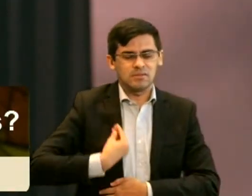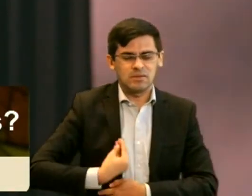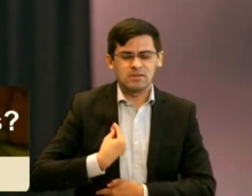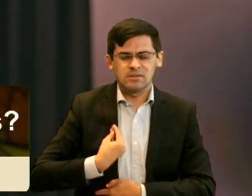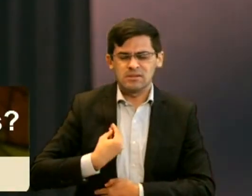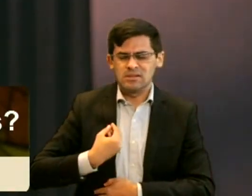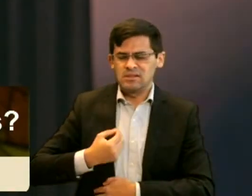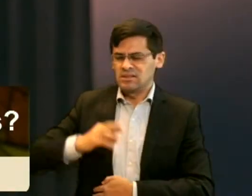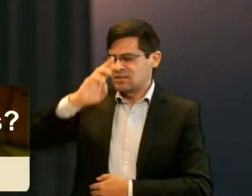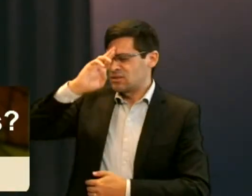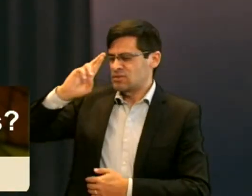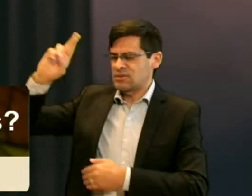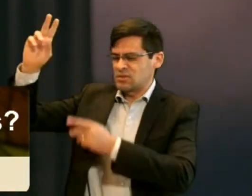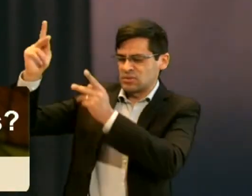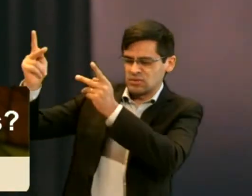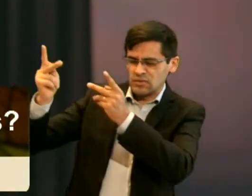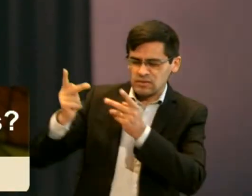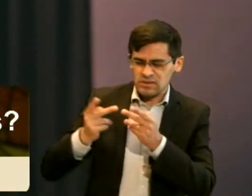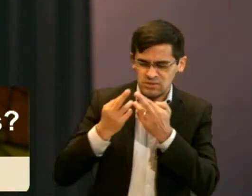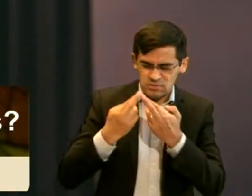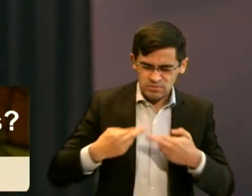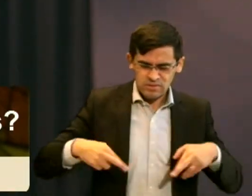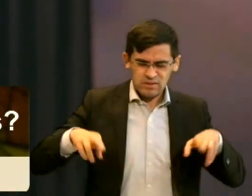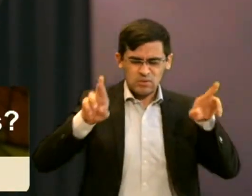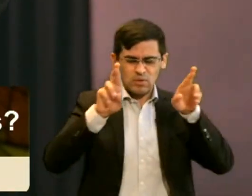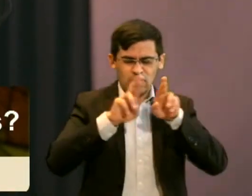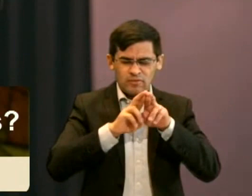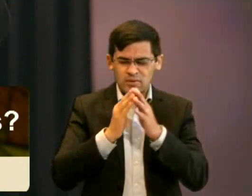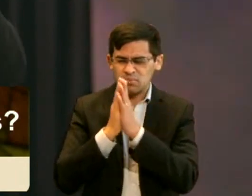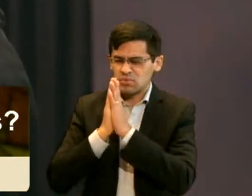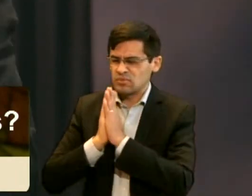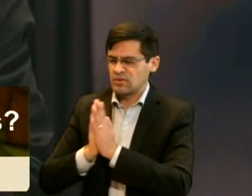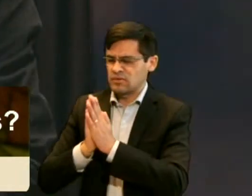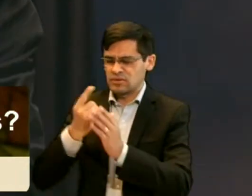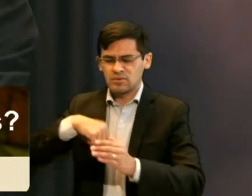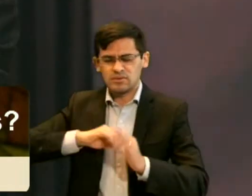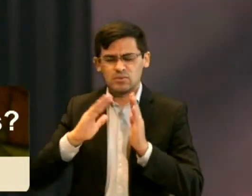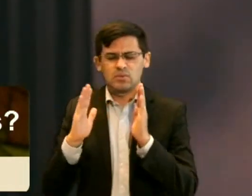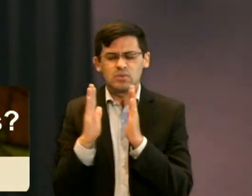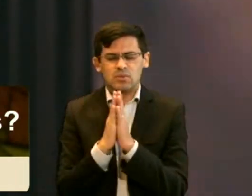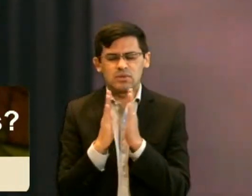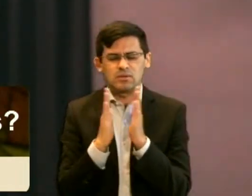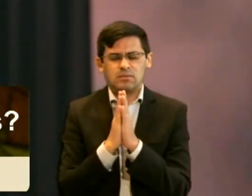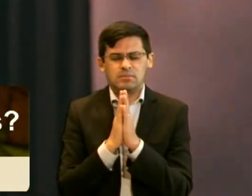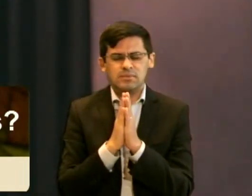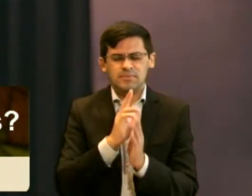nos renove. Faz assim, Pai. Esta é a nossa oração,